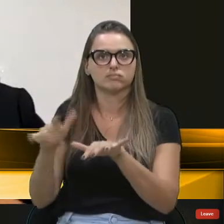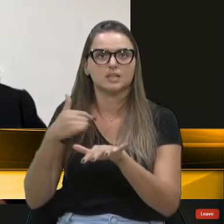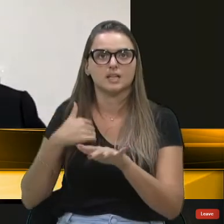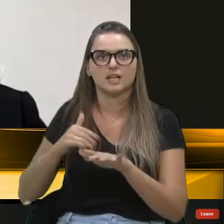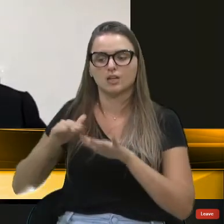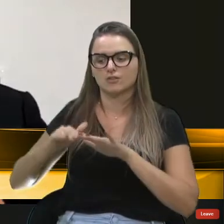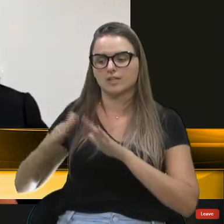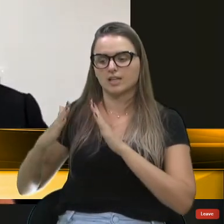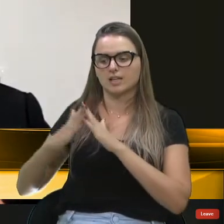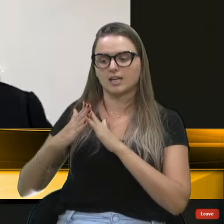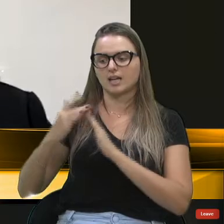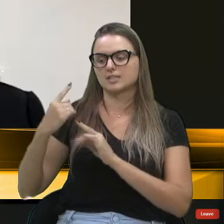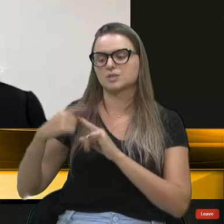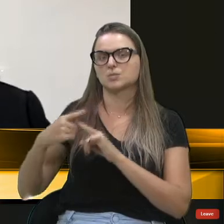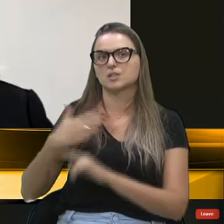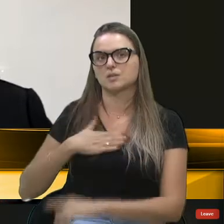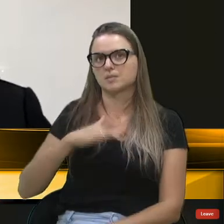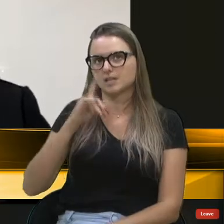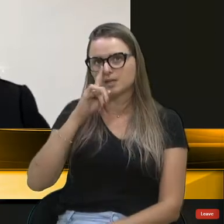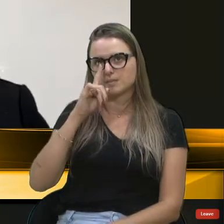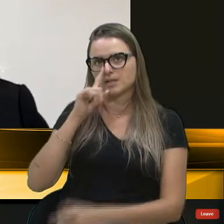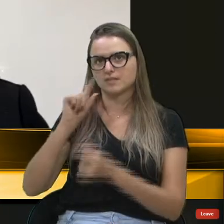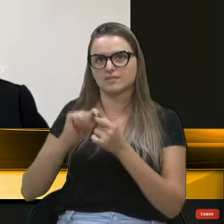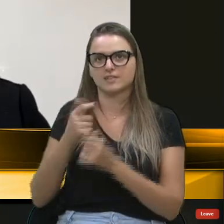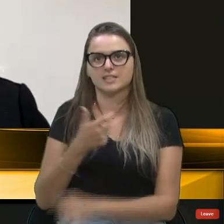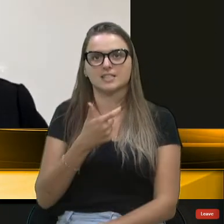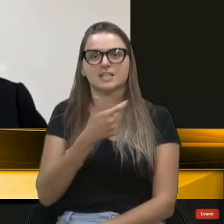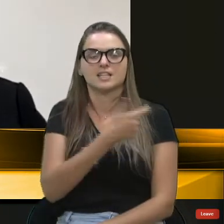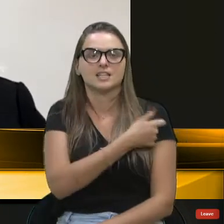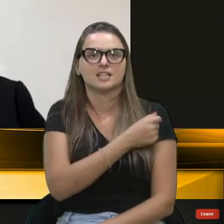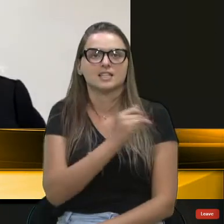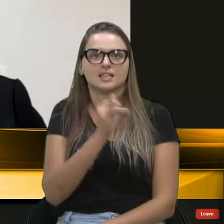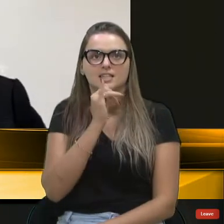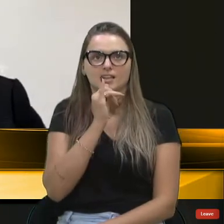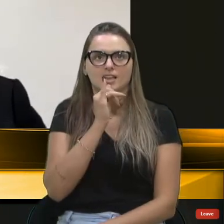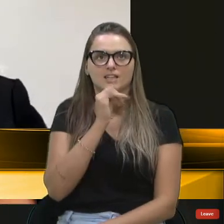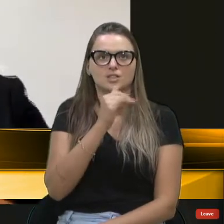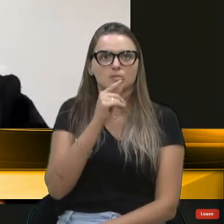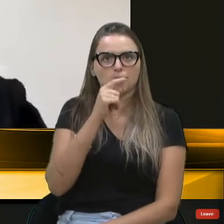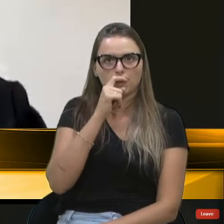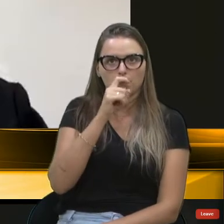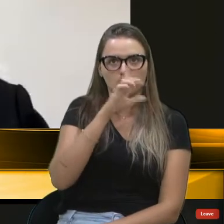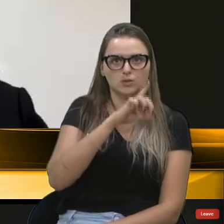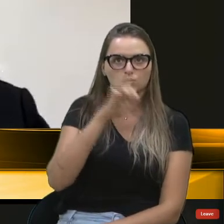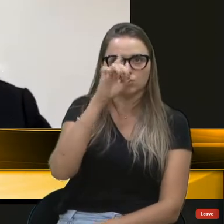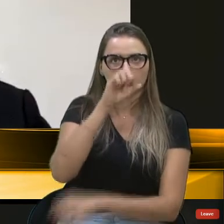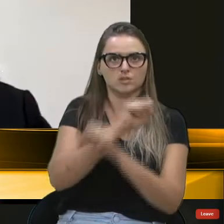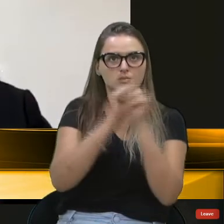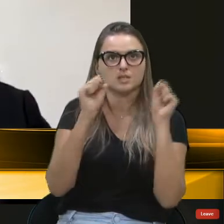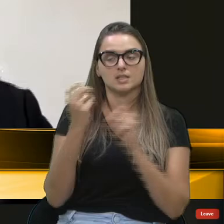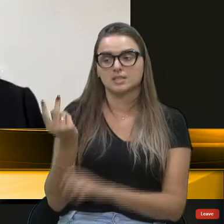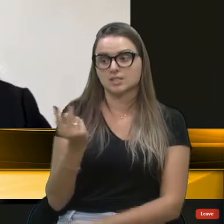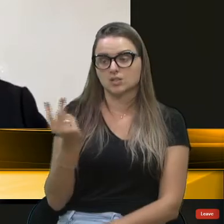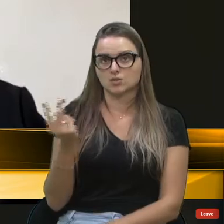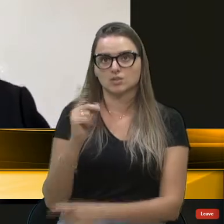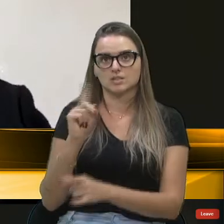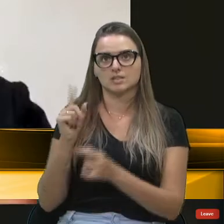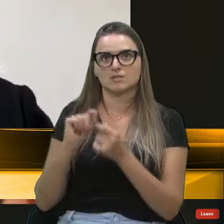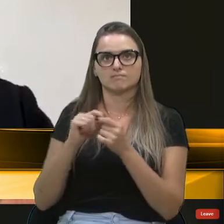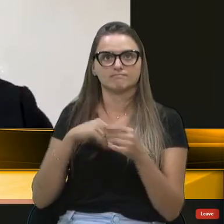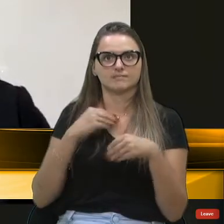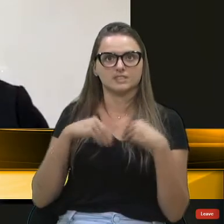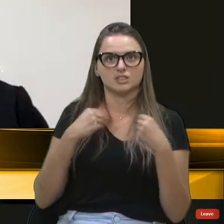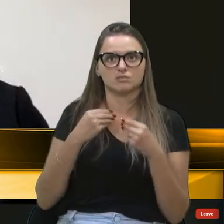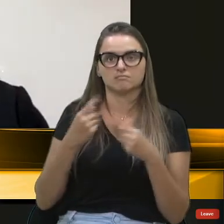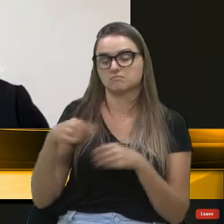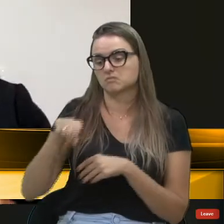eu descobri que minha mãe primeiro fez o teste na sexta-feira, meu pai no domingo de manhã. Se eles não tivessem o teste, minha mãe não estivesse passando mal, ninguém ia